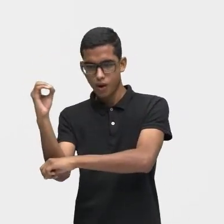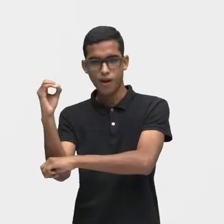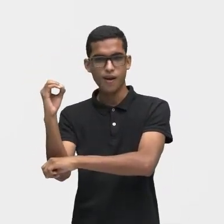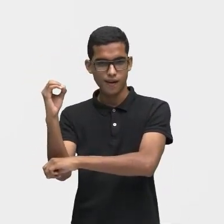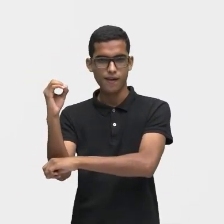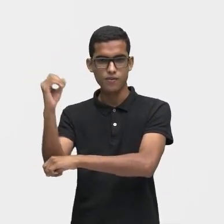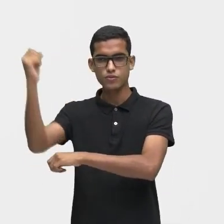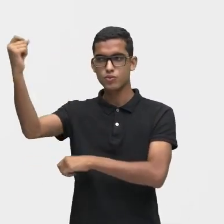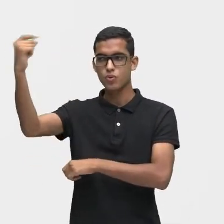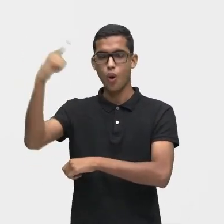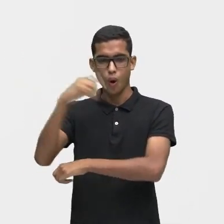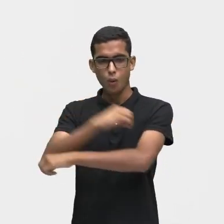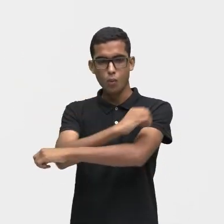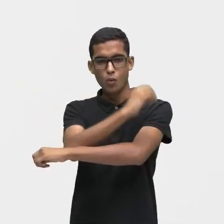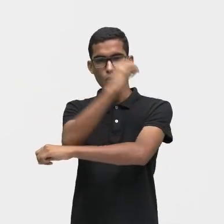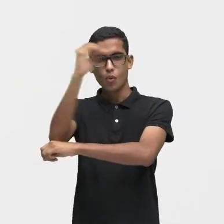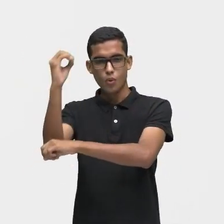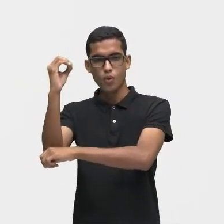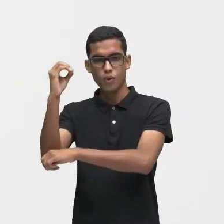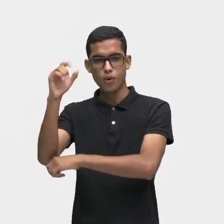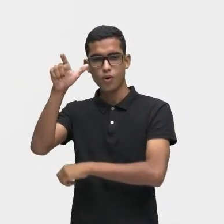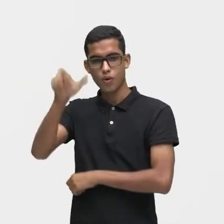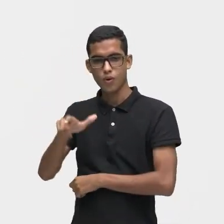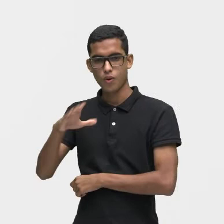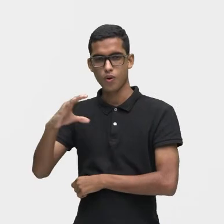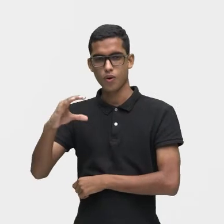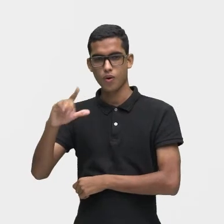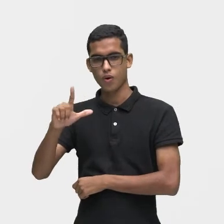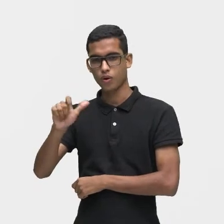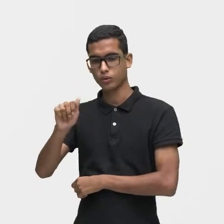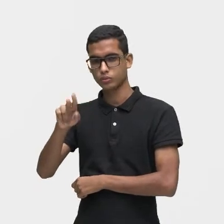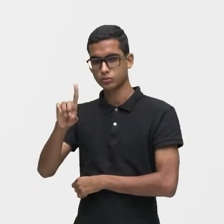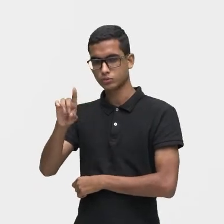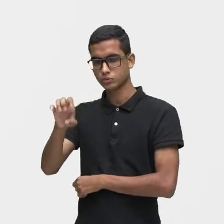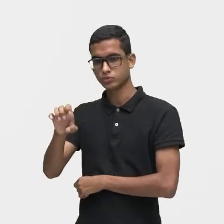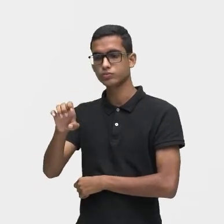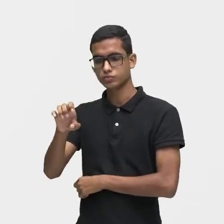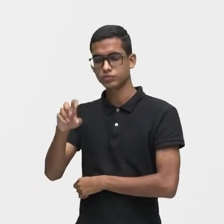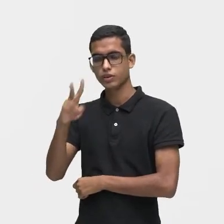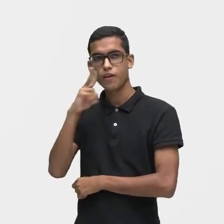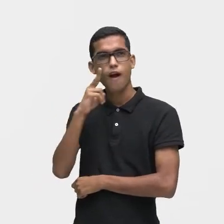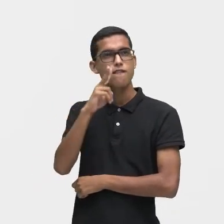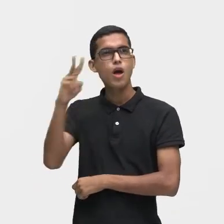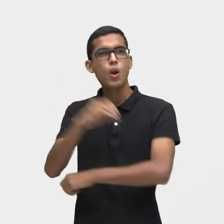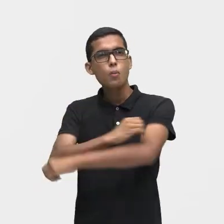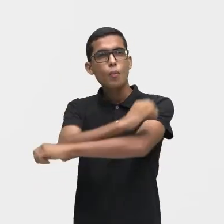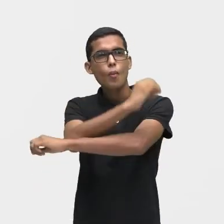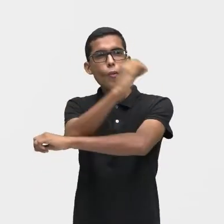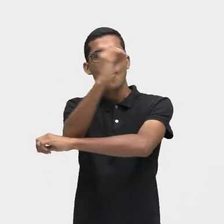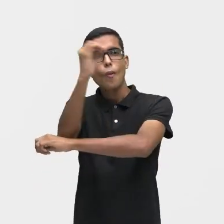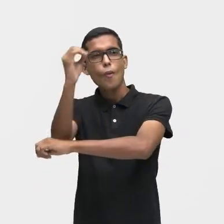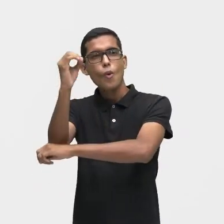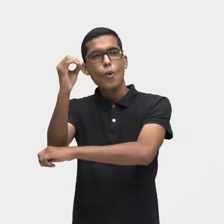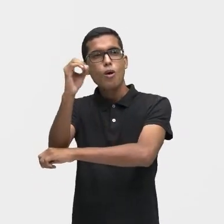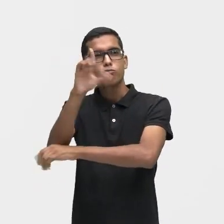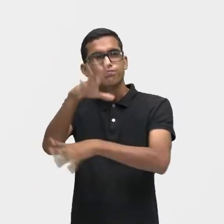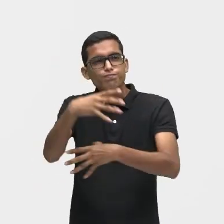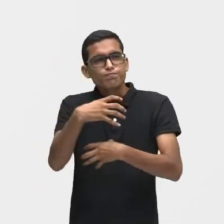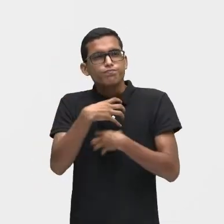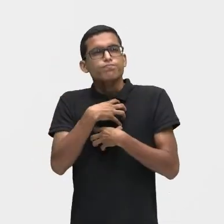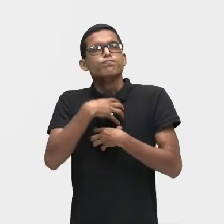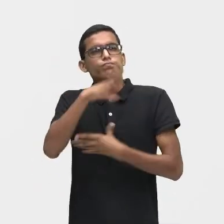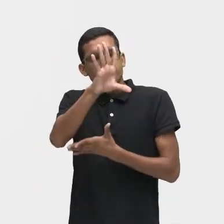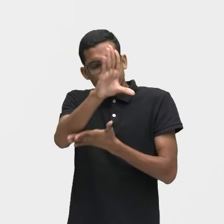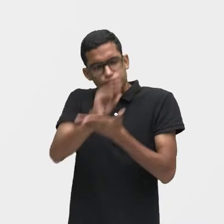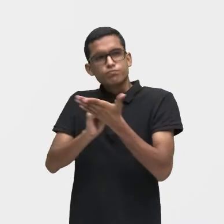ficava observando a luz do sol para produzir a sua obra. Então o que importava aí era a